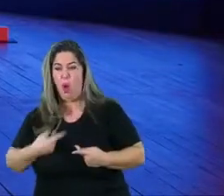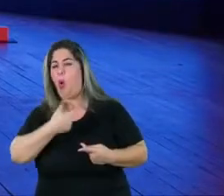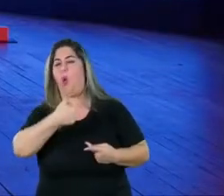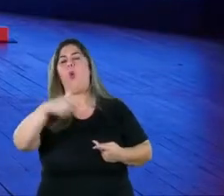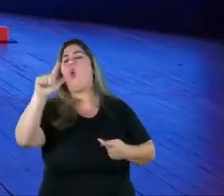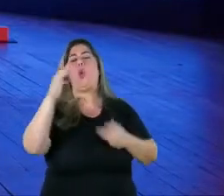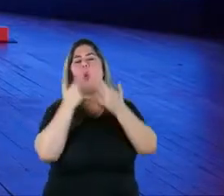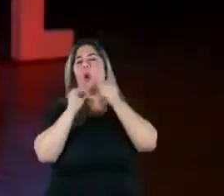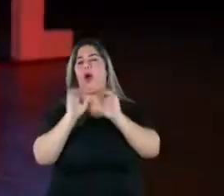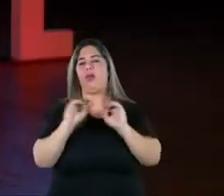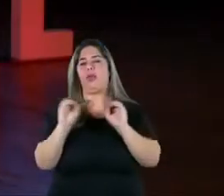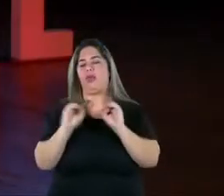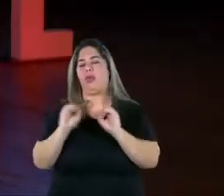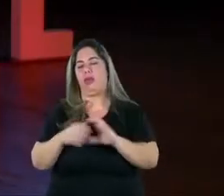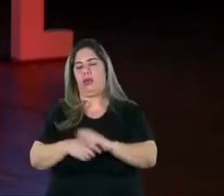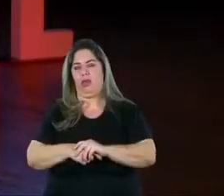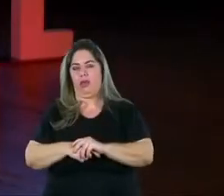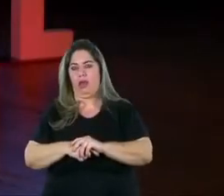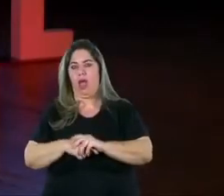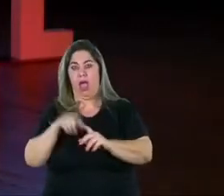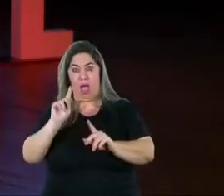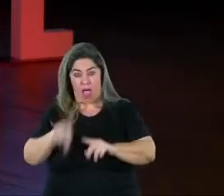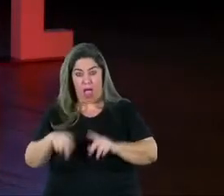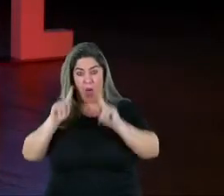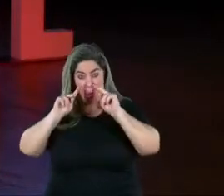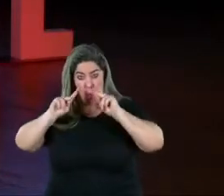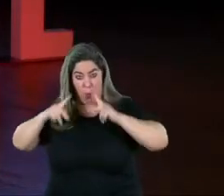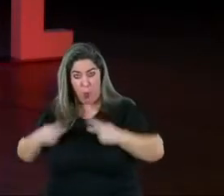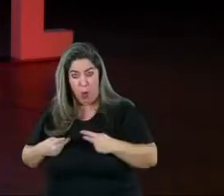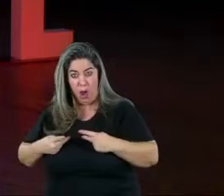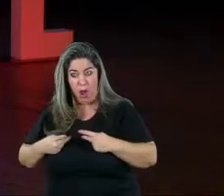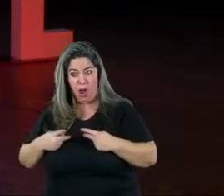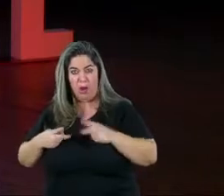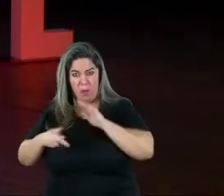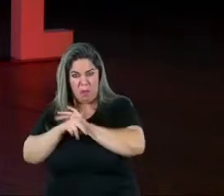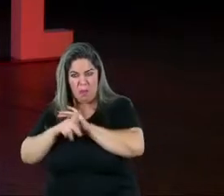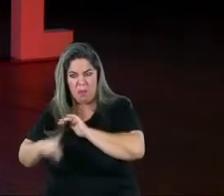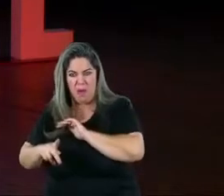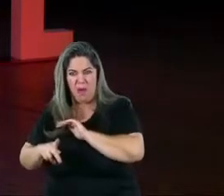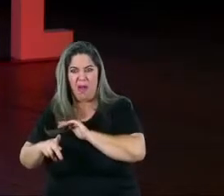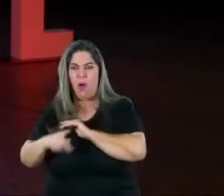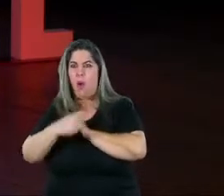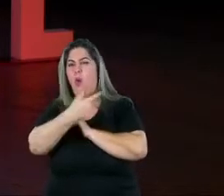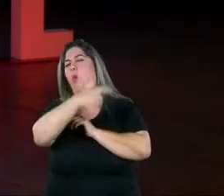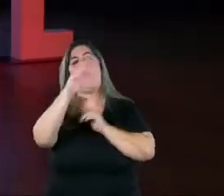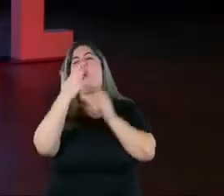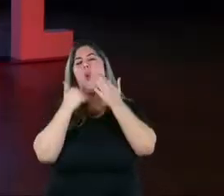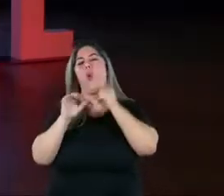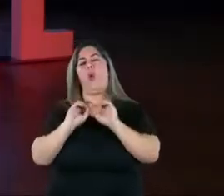come. E o que é do homem, o bicho não come.